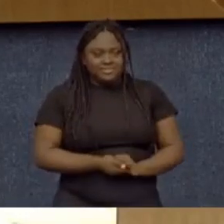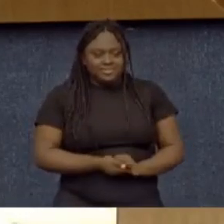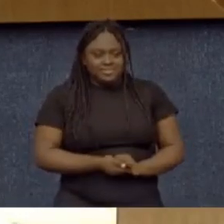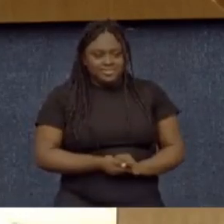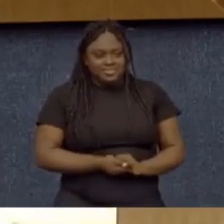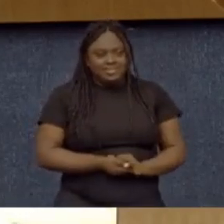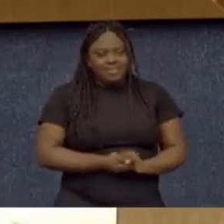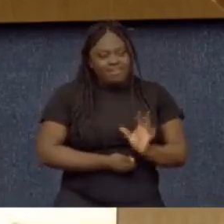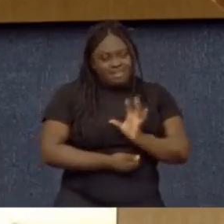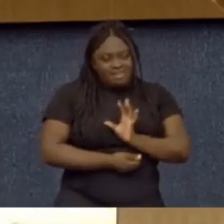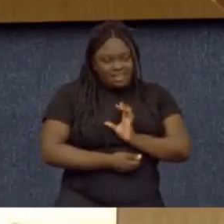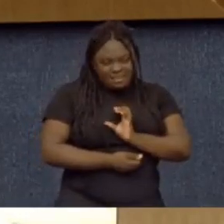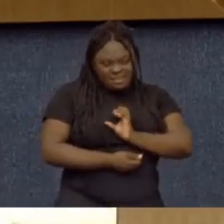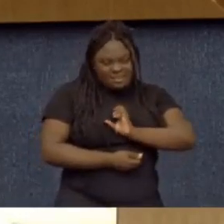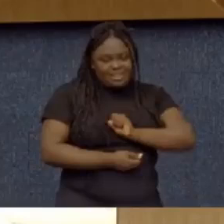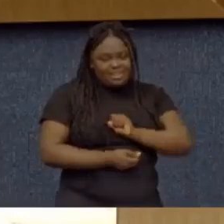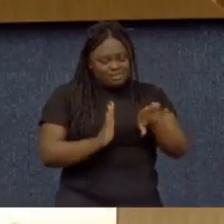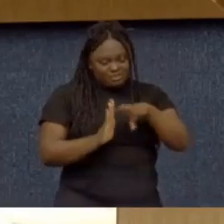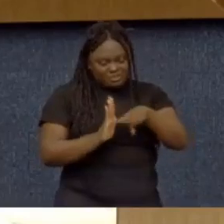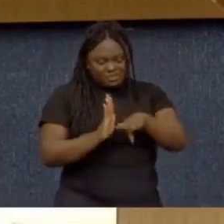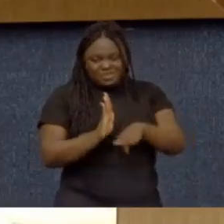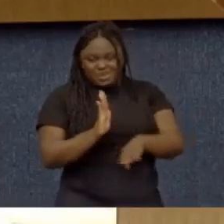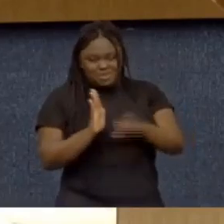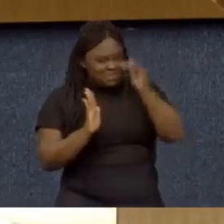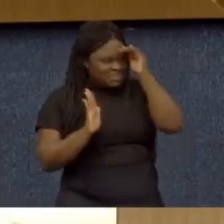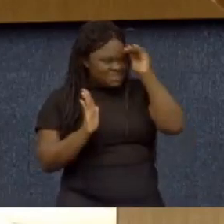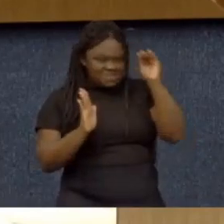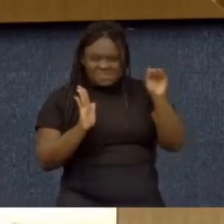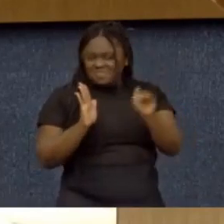Adoro quebrar protocolo, só para vocês saberem disso.